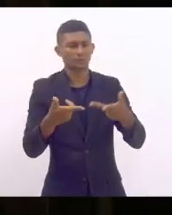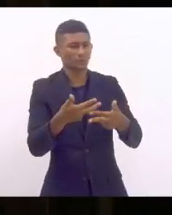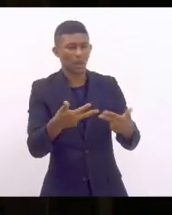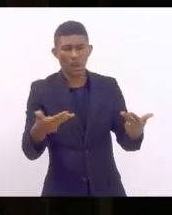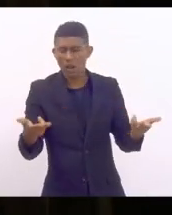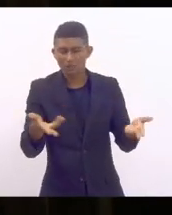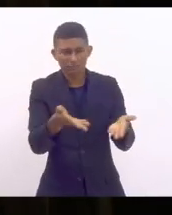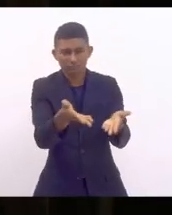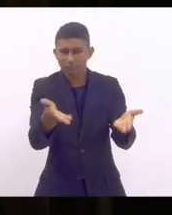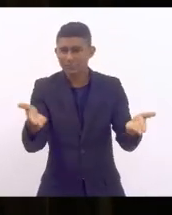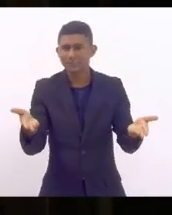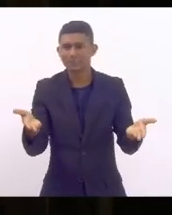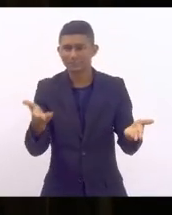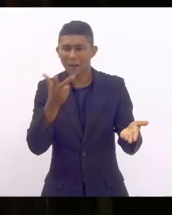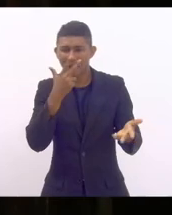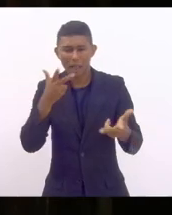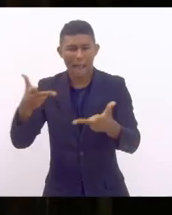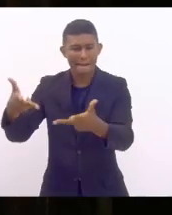minerais